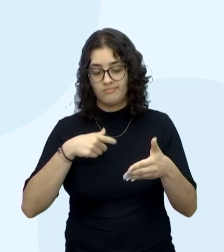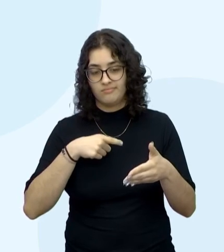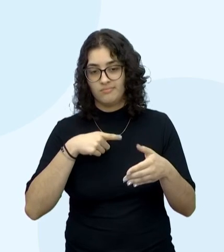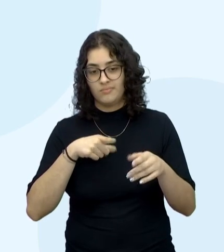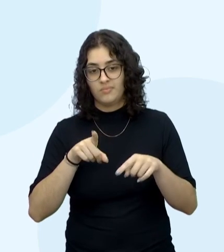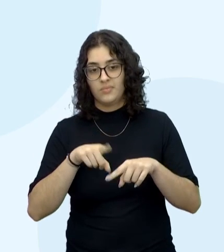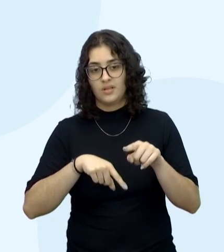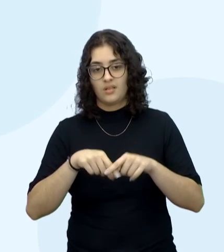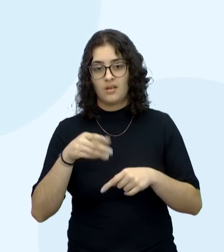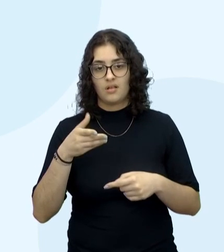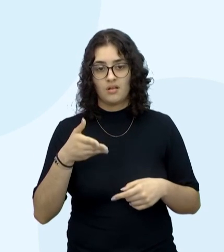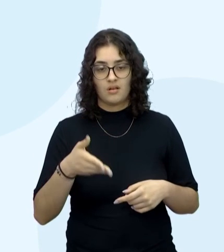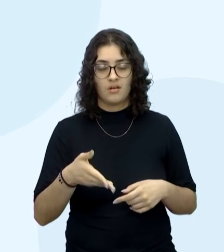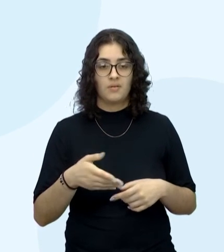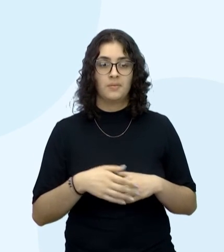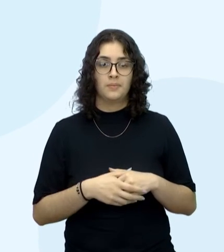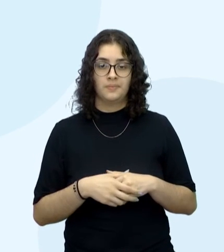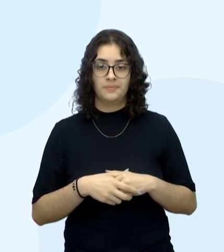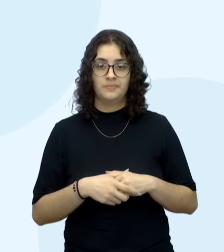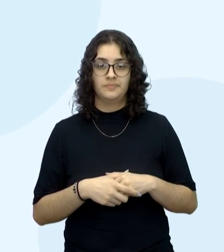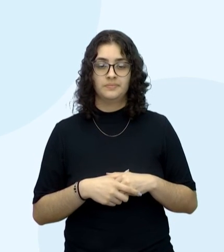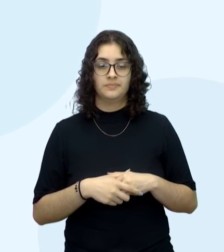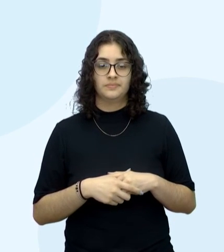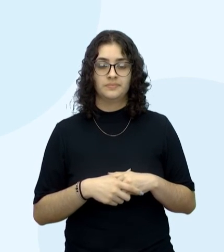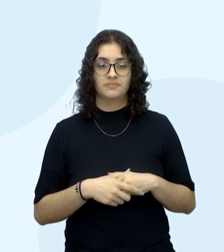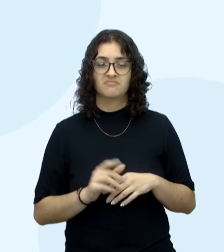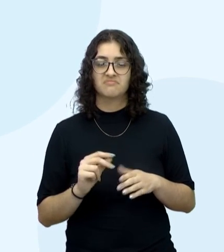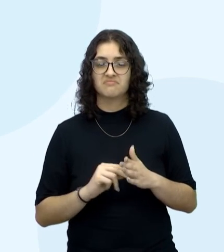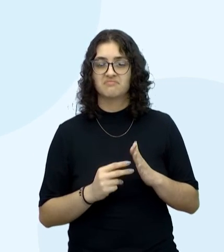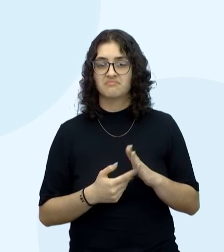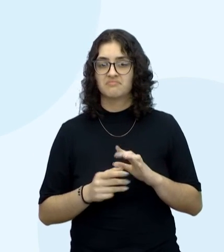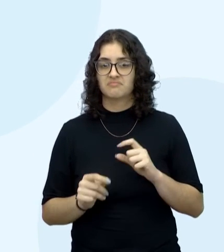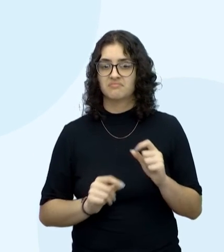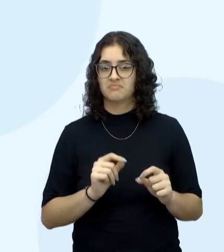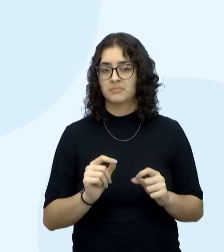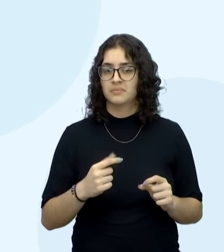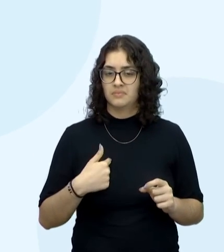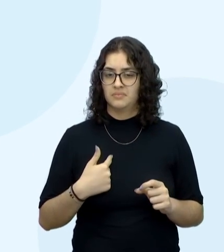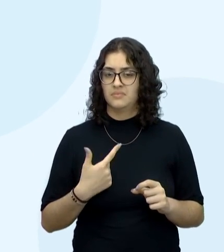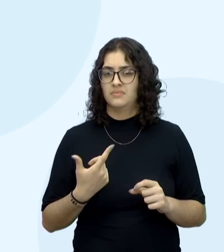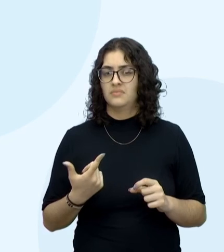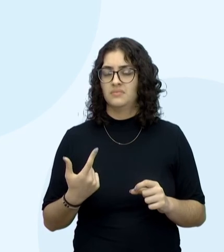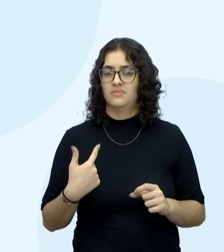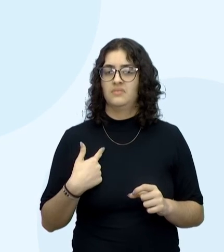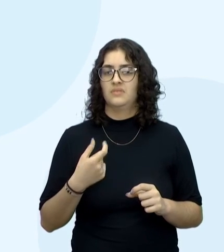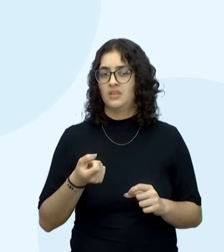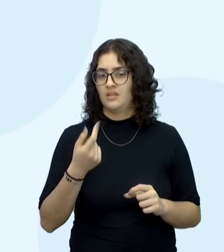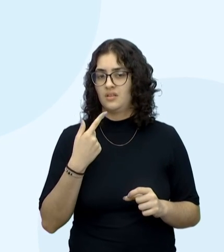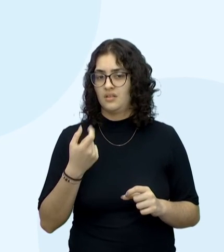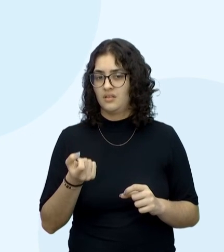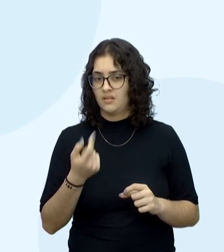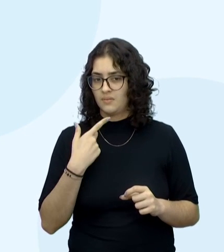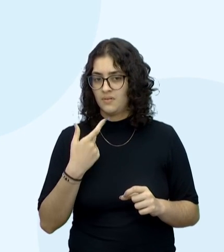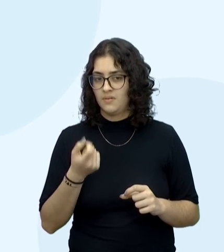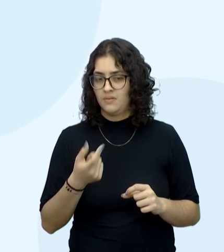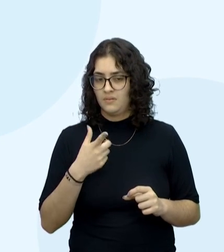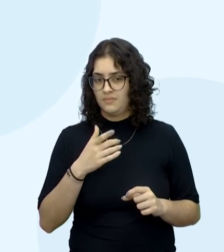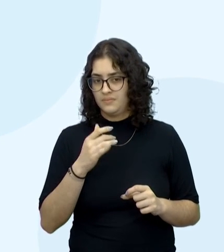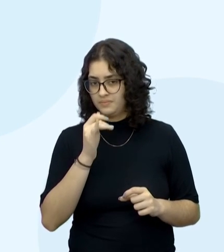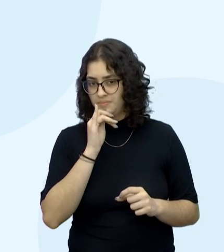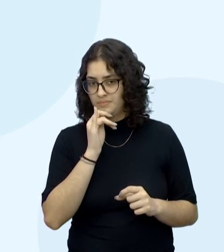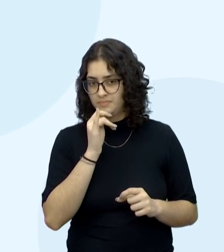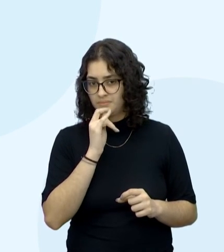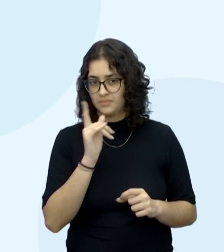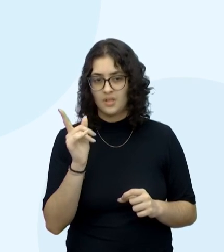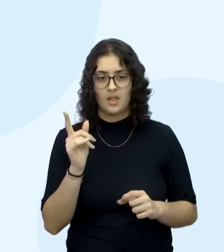substâncias do que a das suas presas. Ou seja, tô lá, consumo medicamento. Como medicamento, por exemplo, ele tem